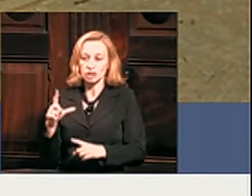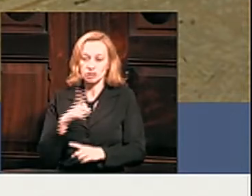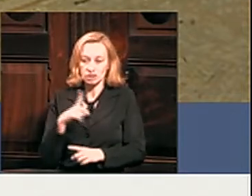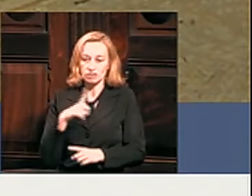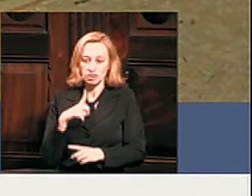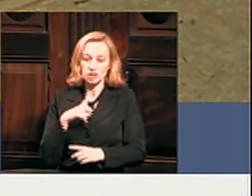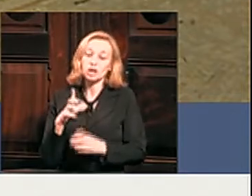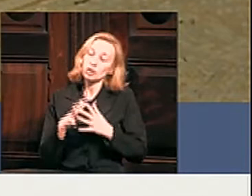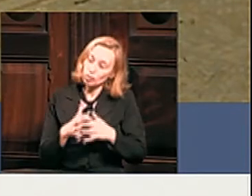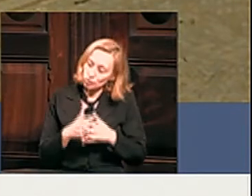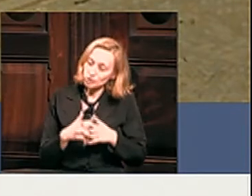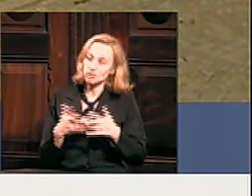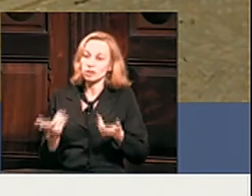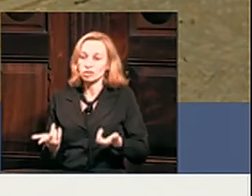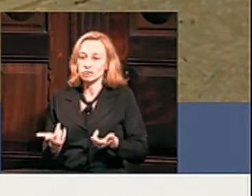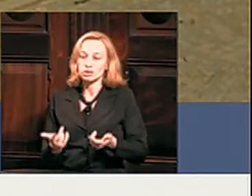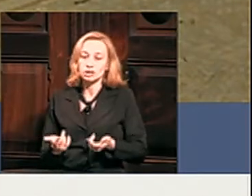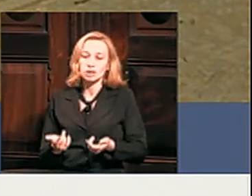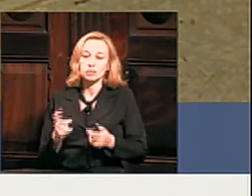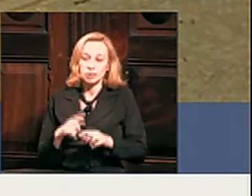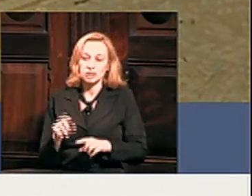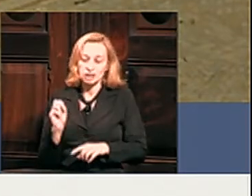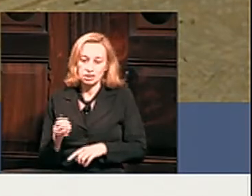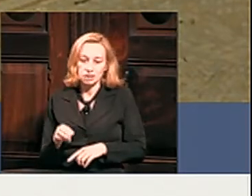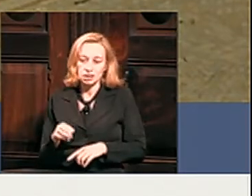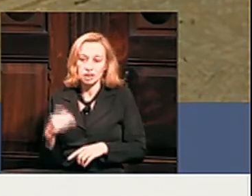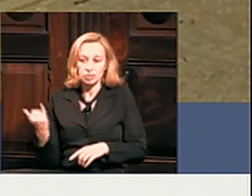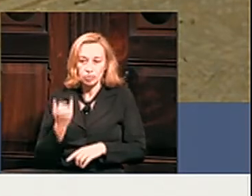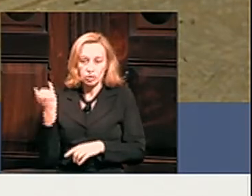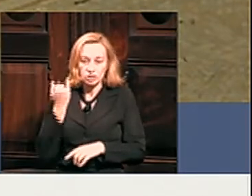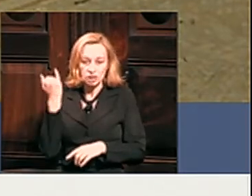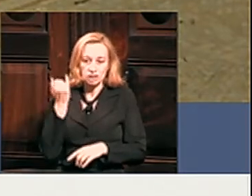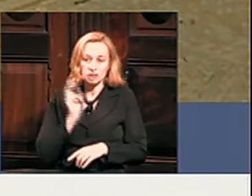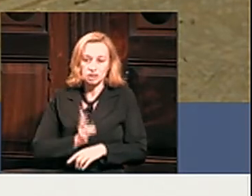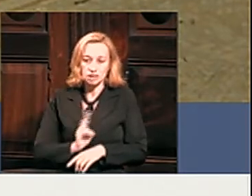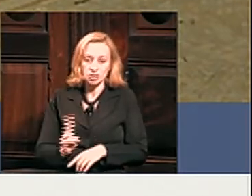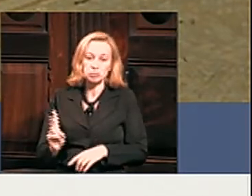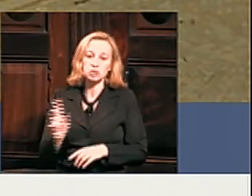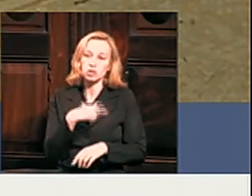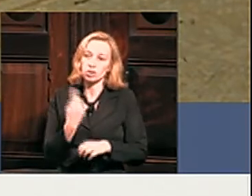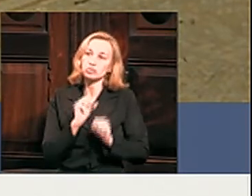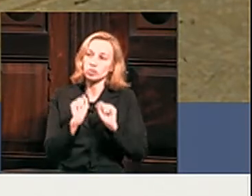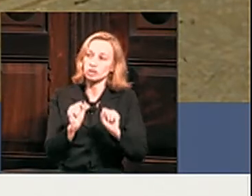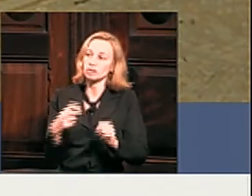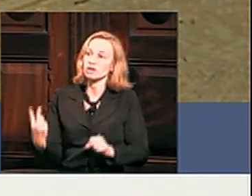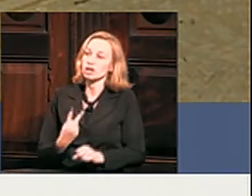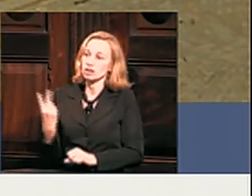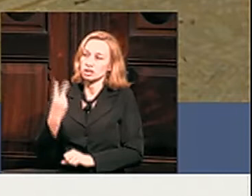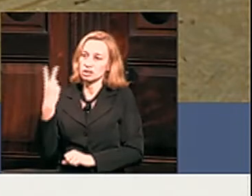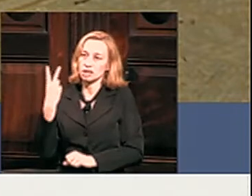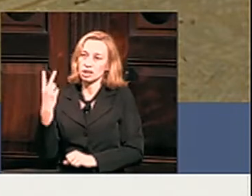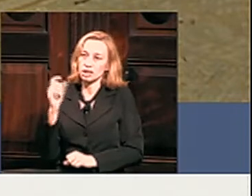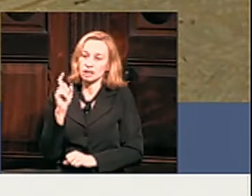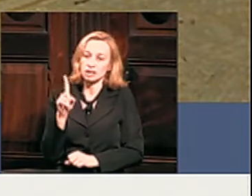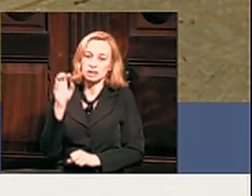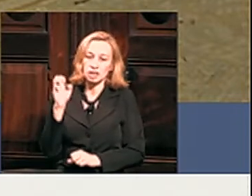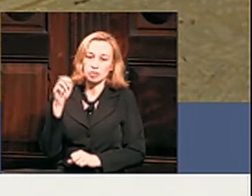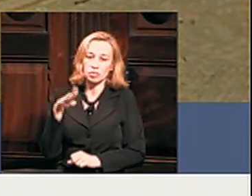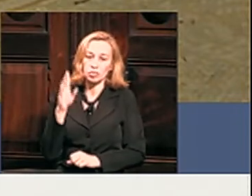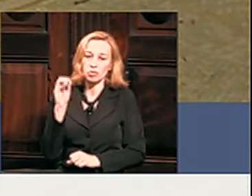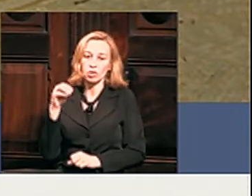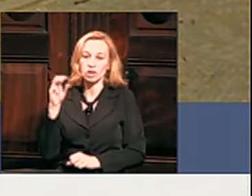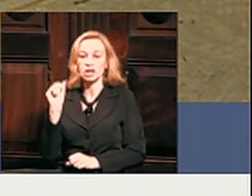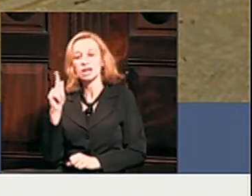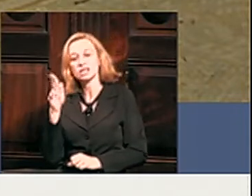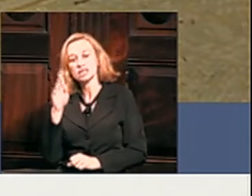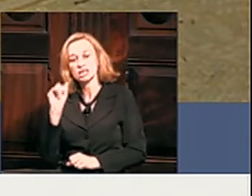difícil, complicada, mas é assim a democracia. E é importante que nós sempre possamos valorizar a democracia e o entendimento. Por isso,